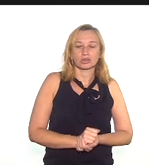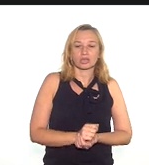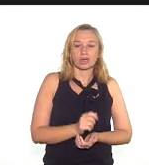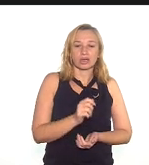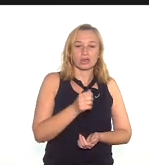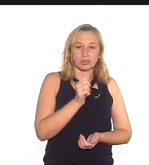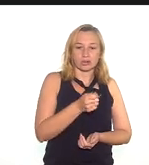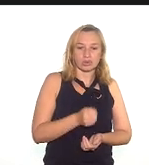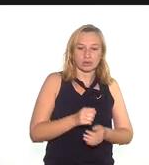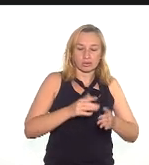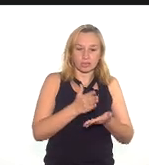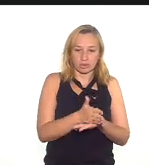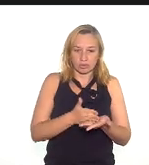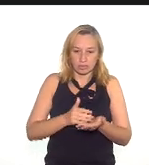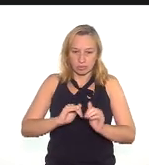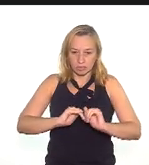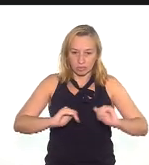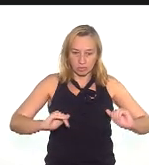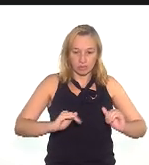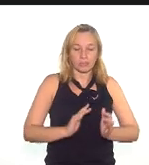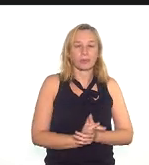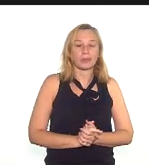licitações de partilha.